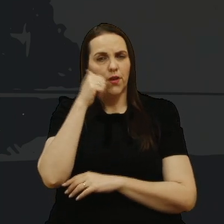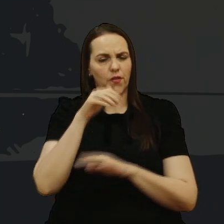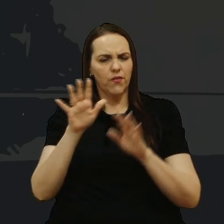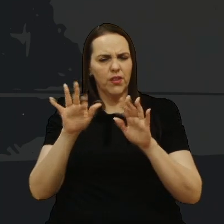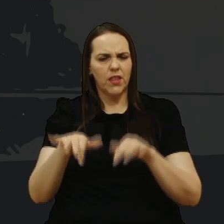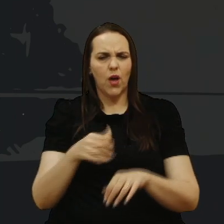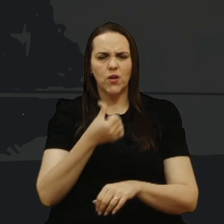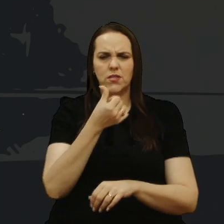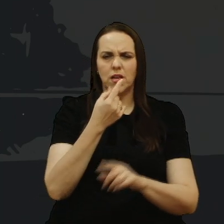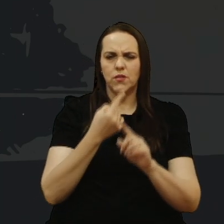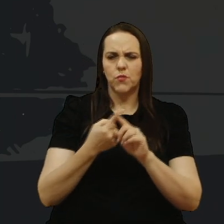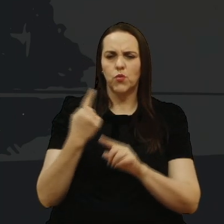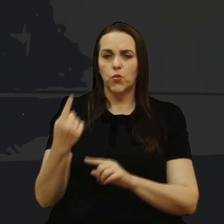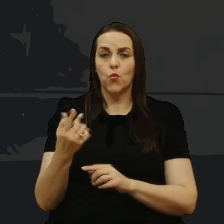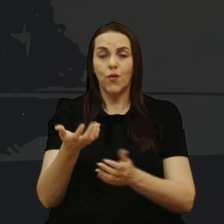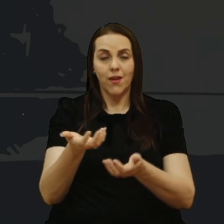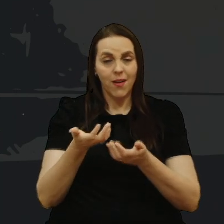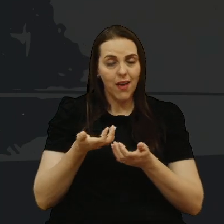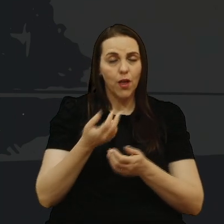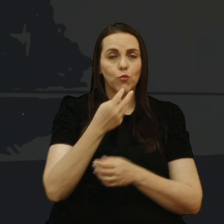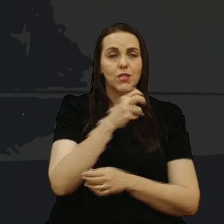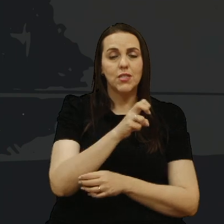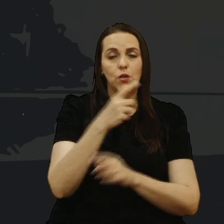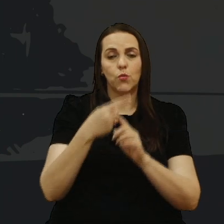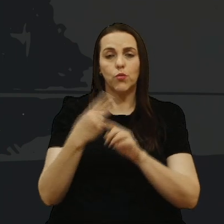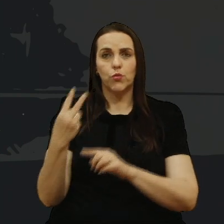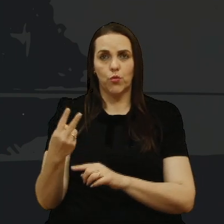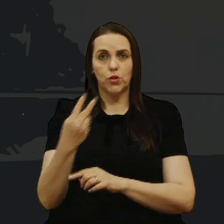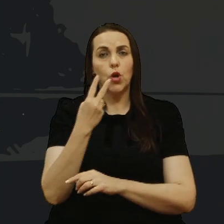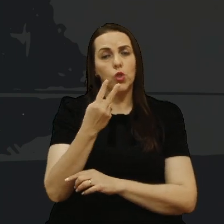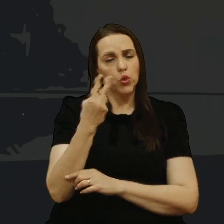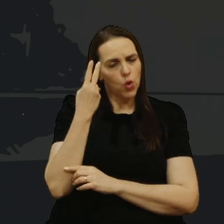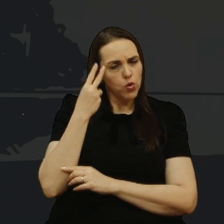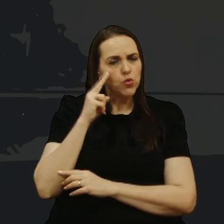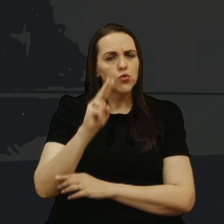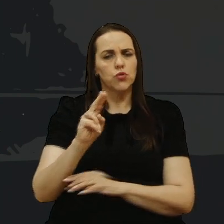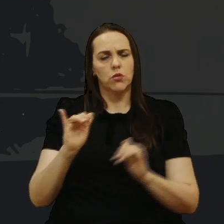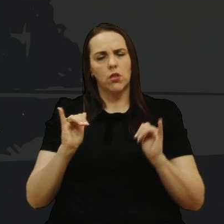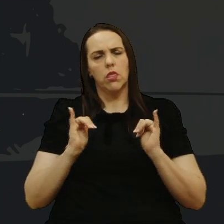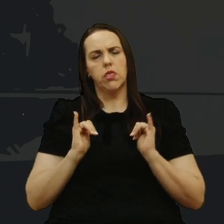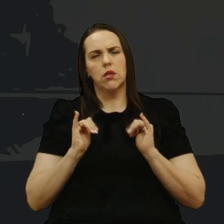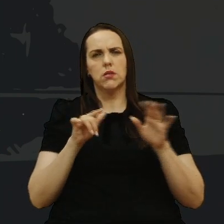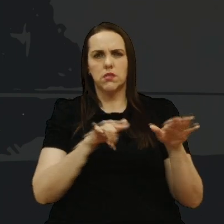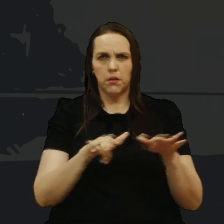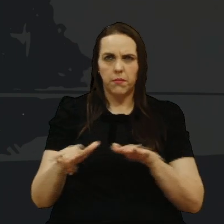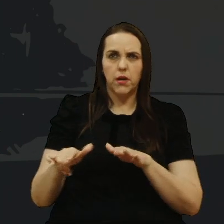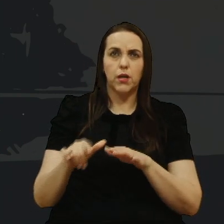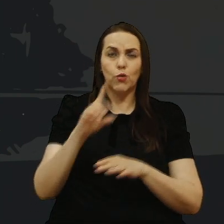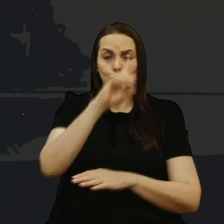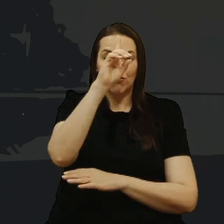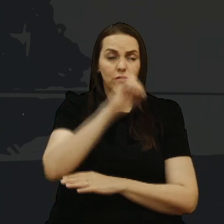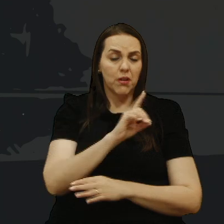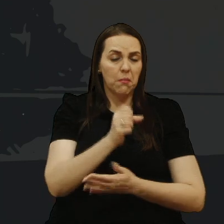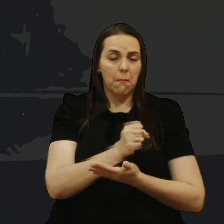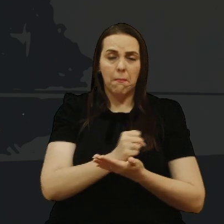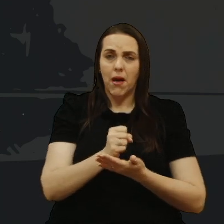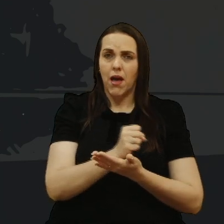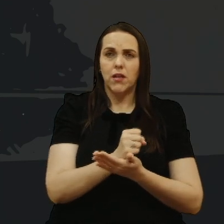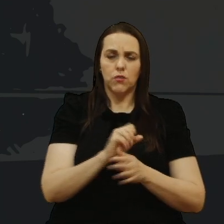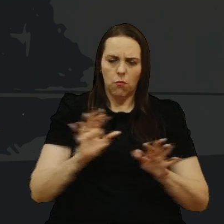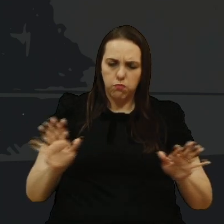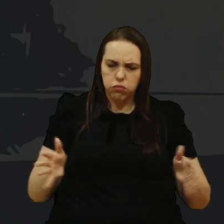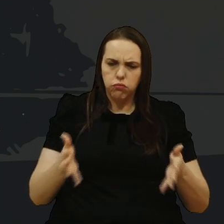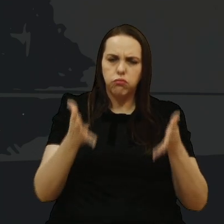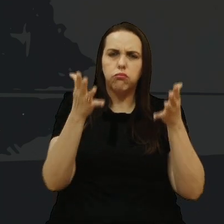com uma escala 5x2, com 2 dias consecutivos de descanso na semana. Um direito básico para quem produz a riqueza do